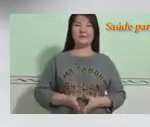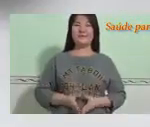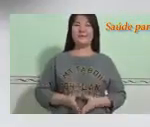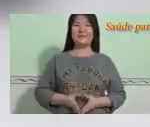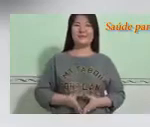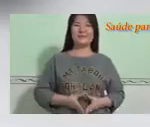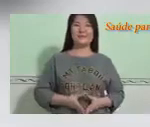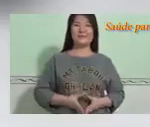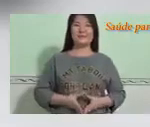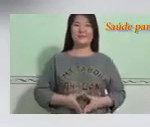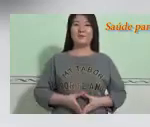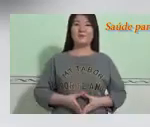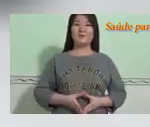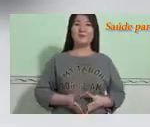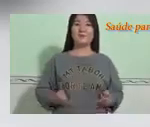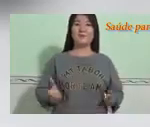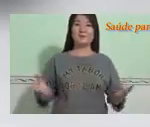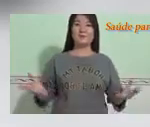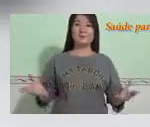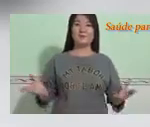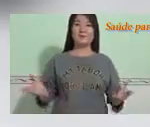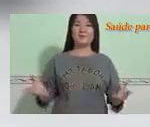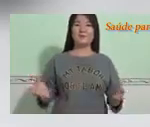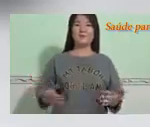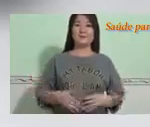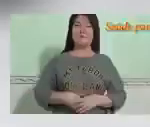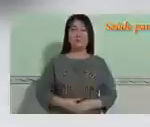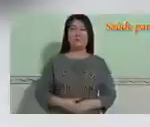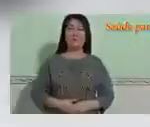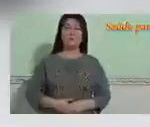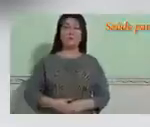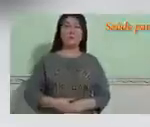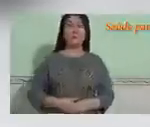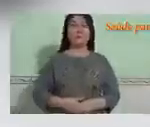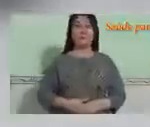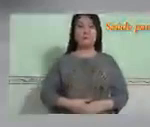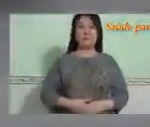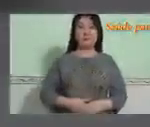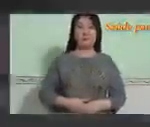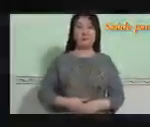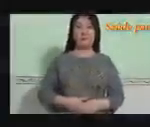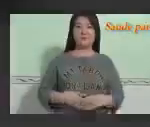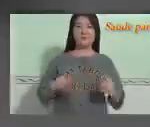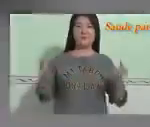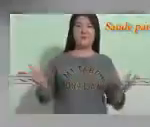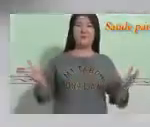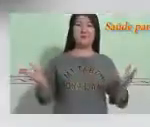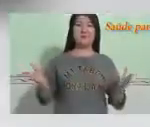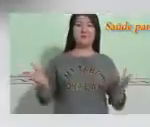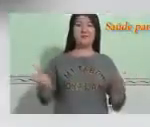No caso de não ter sido adotado qualquer método contraceptivo, pode-se verificar o período fértil da mulher